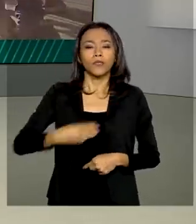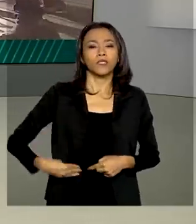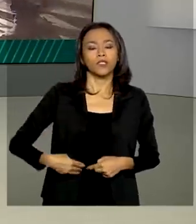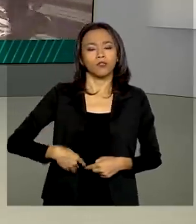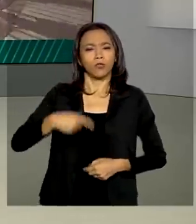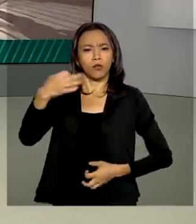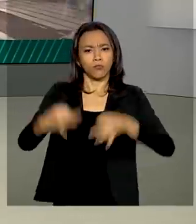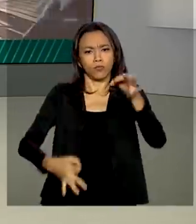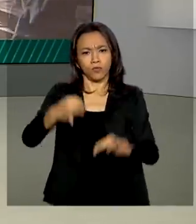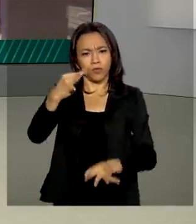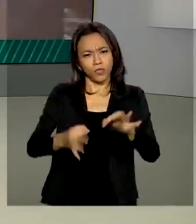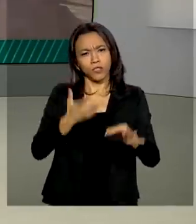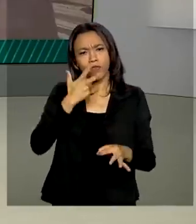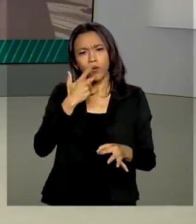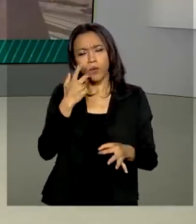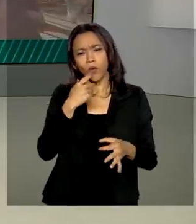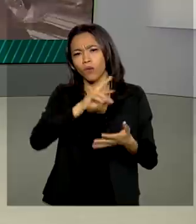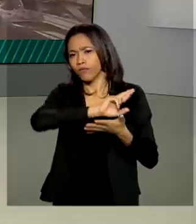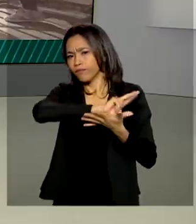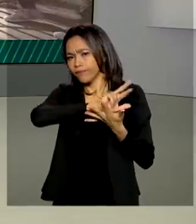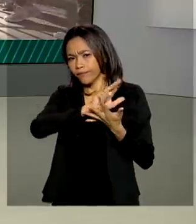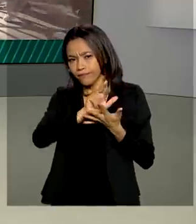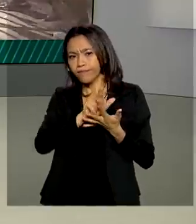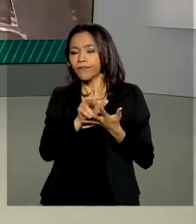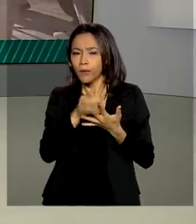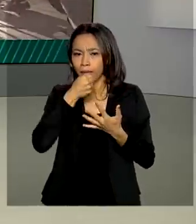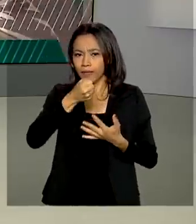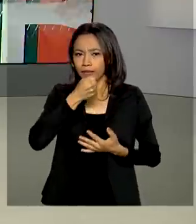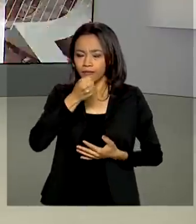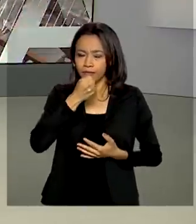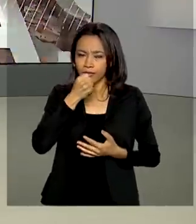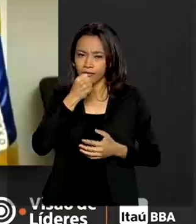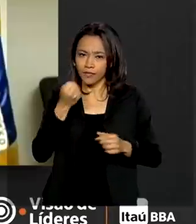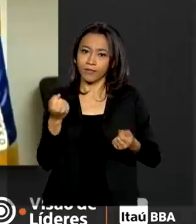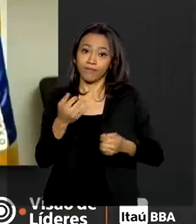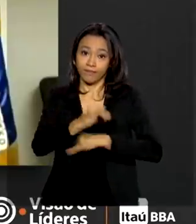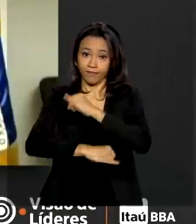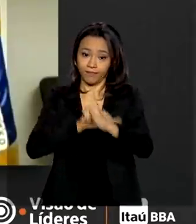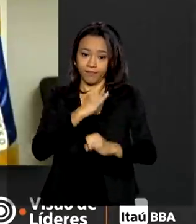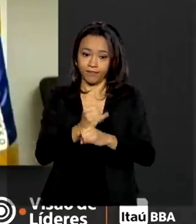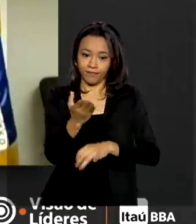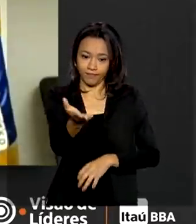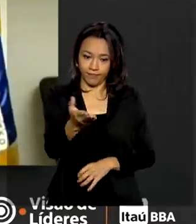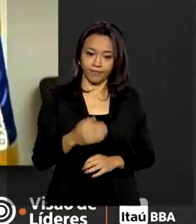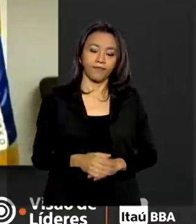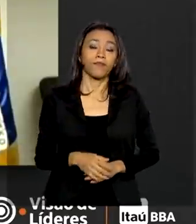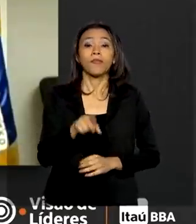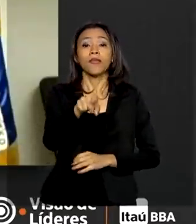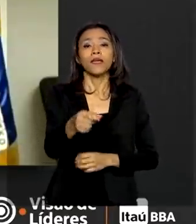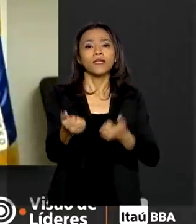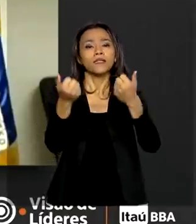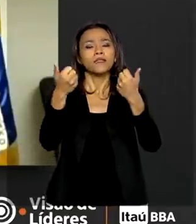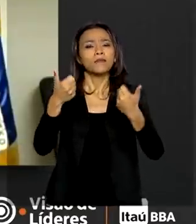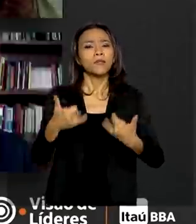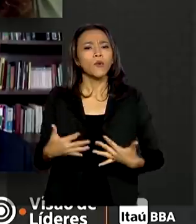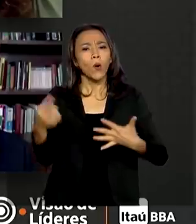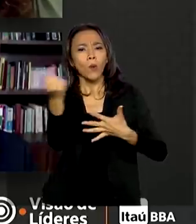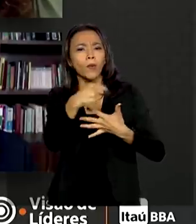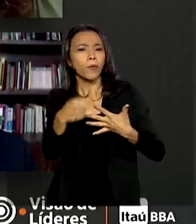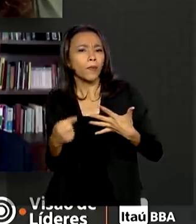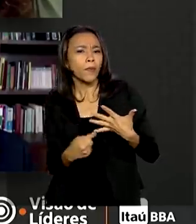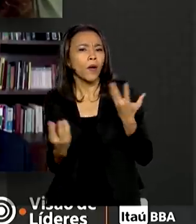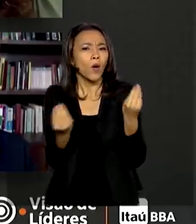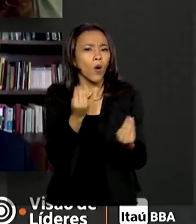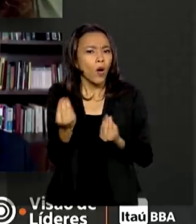sobre essas e outras ações numa entrevista pela internet. O ministro comentou as ações para evitar a